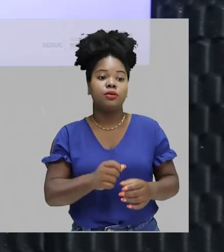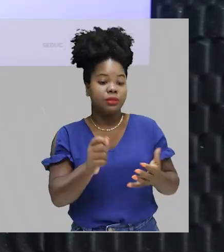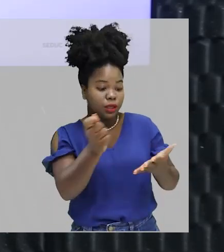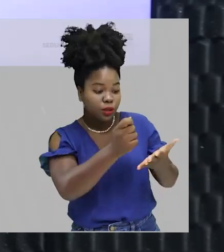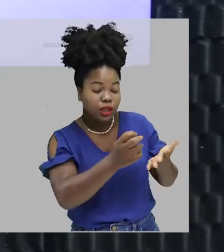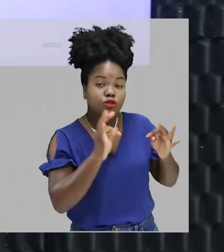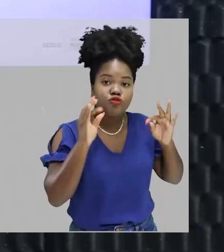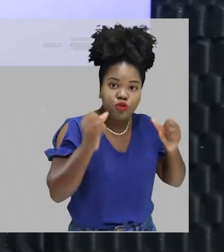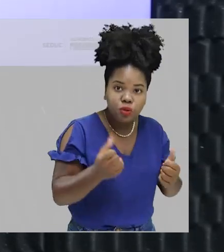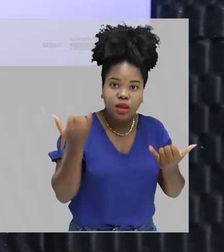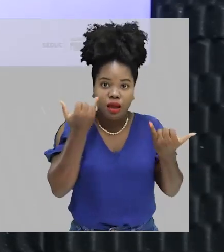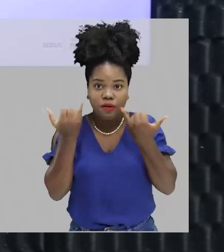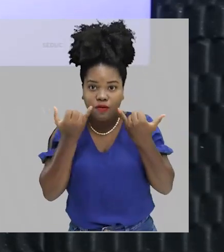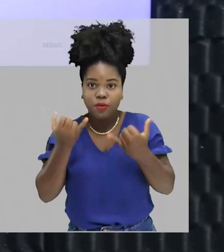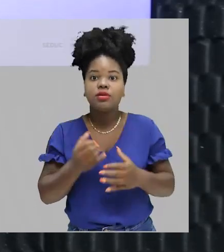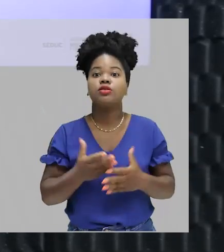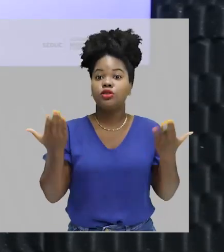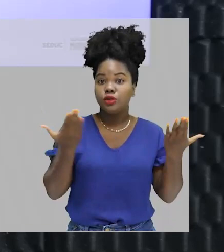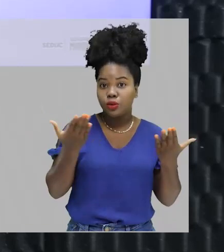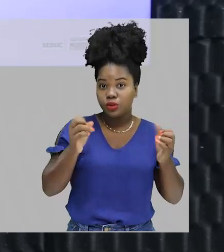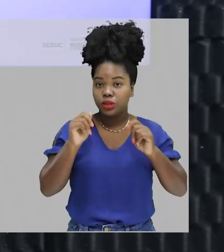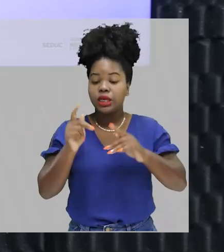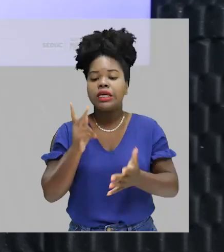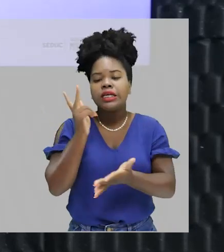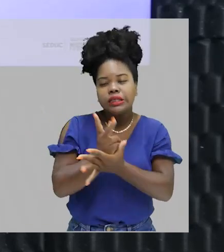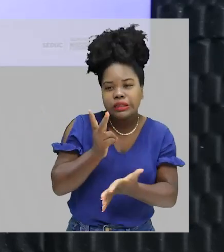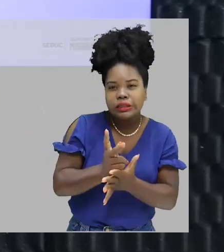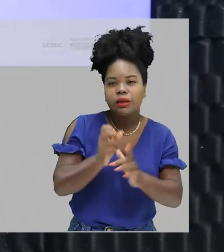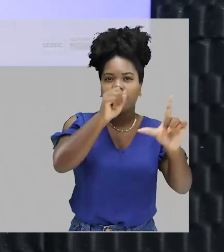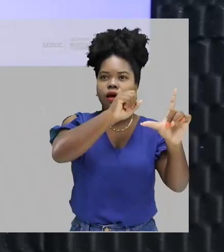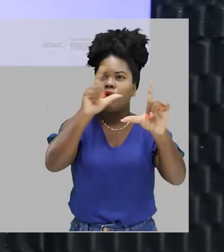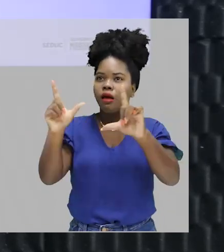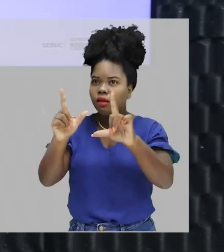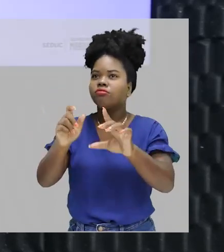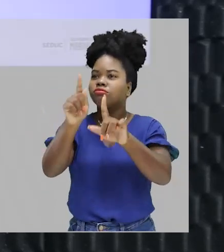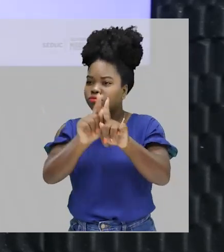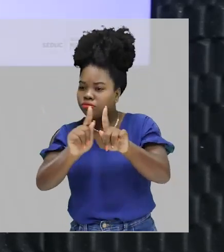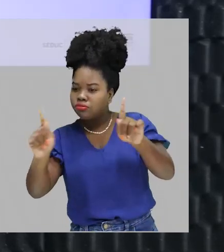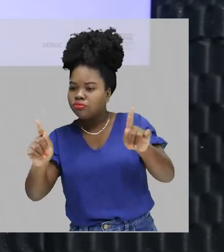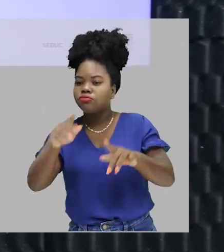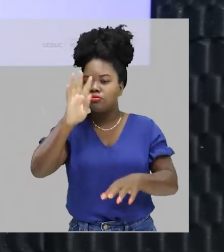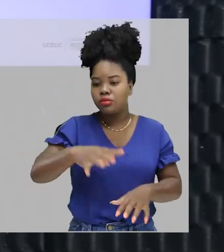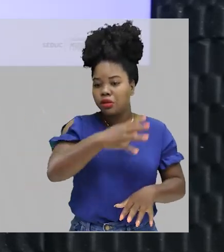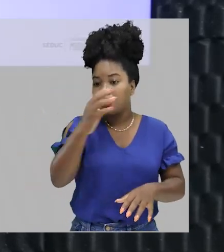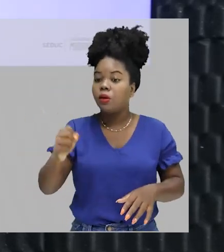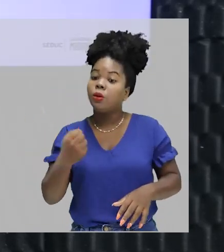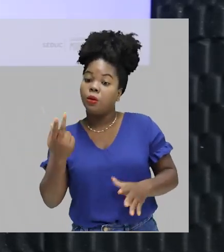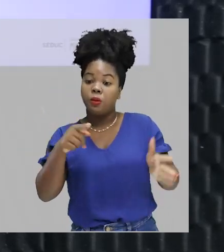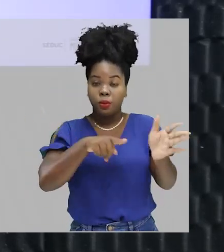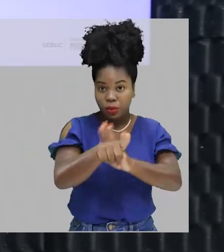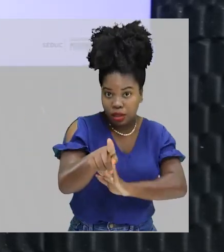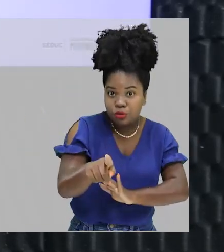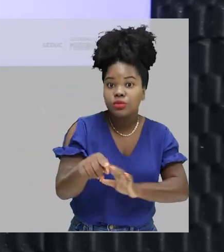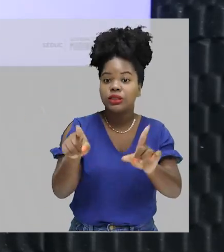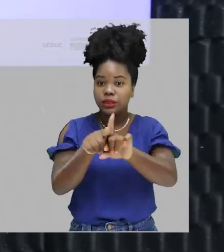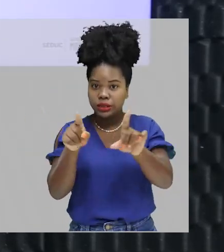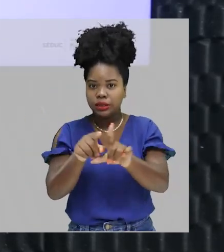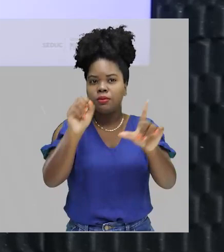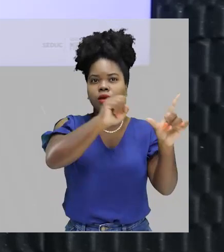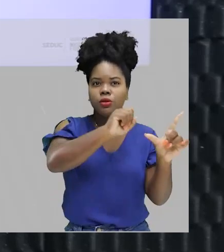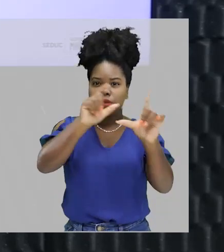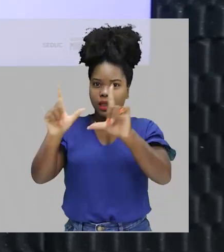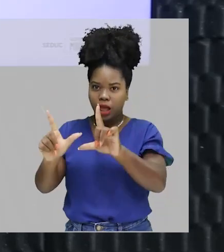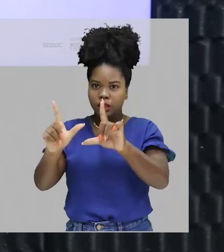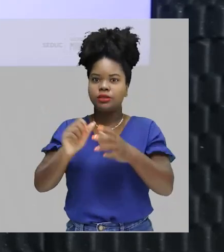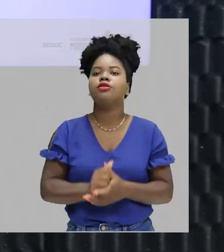anotações. E sempre que aquele gráfico, tabela ou questão, nós vamos ter muitas questões aqui na nossa